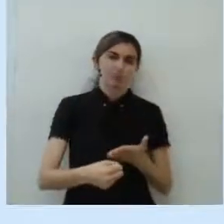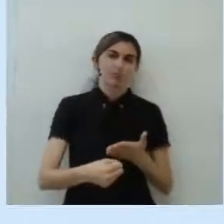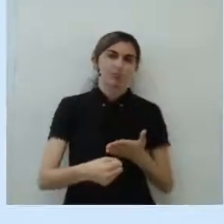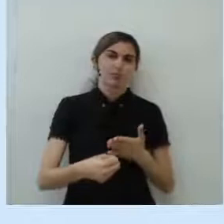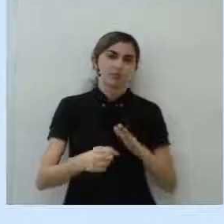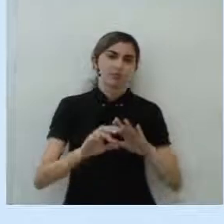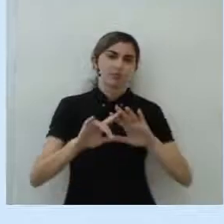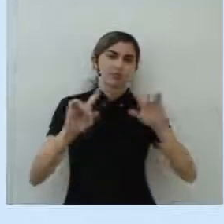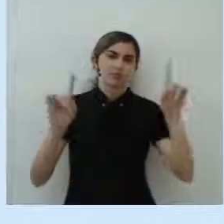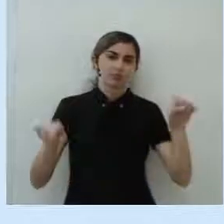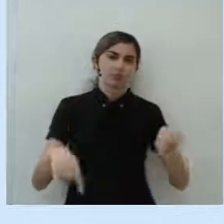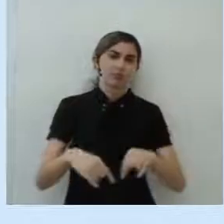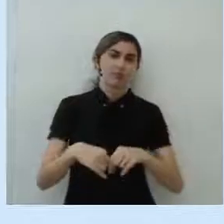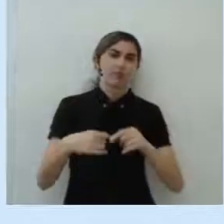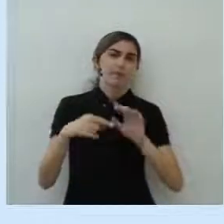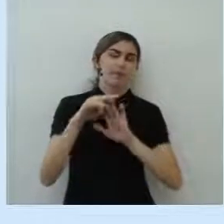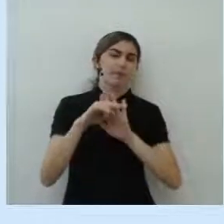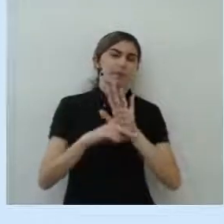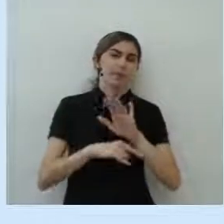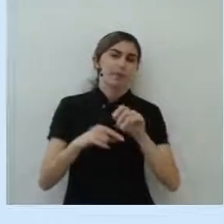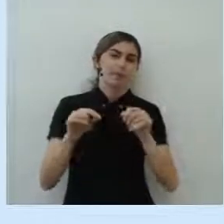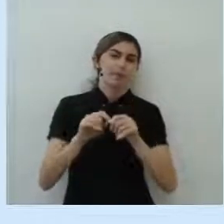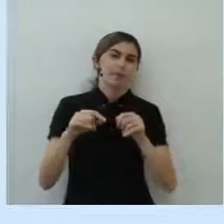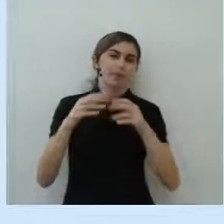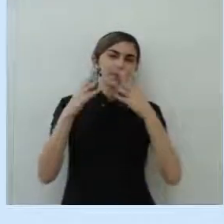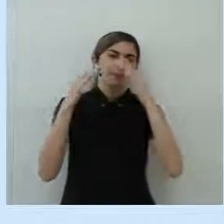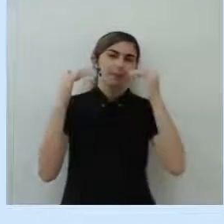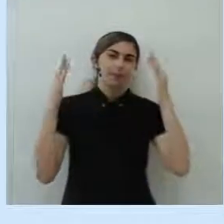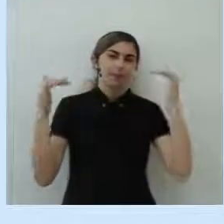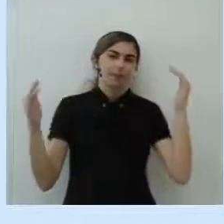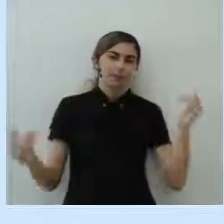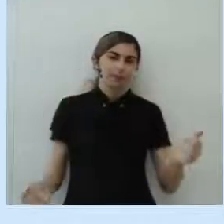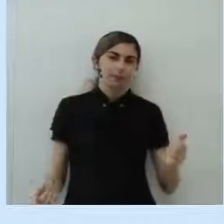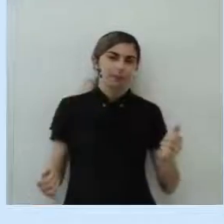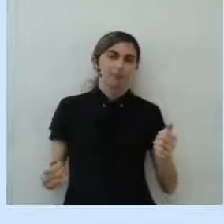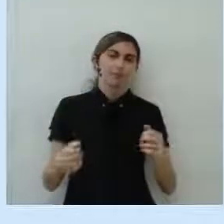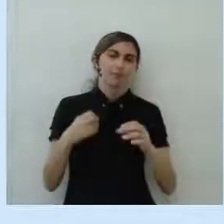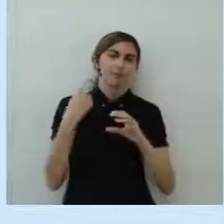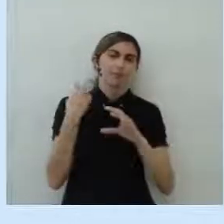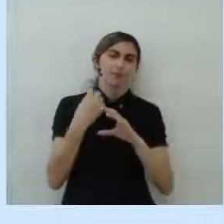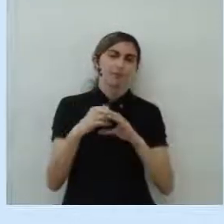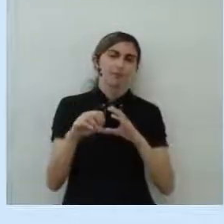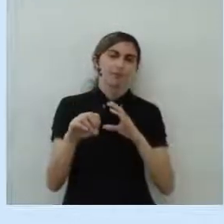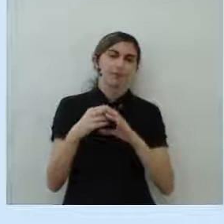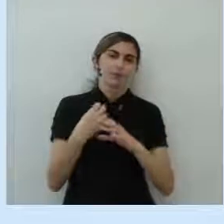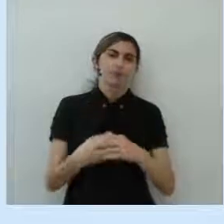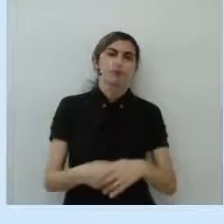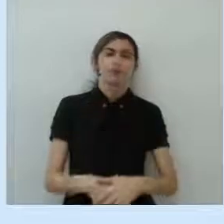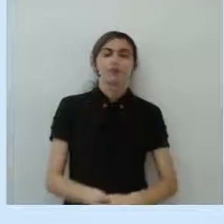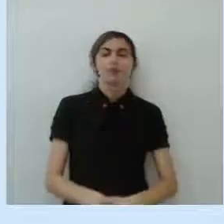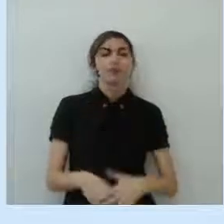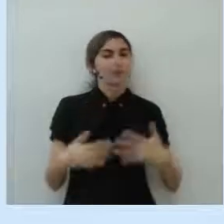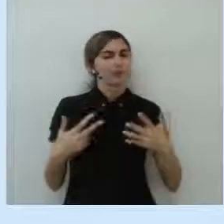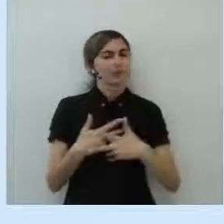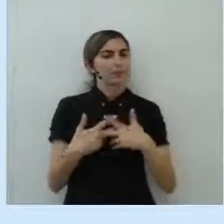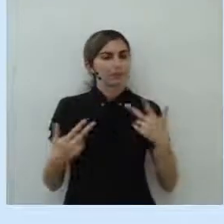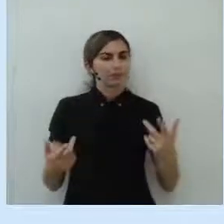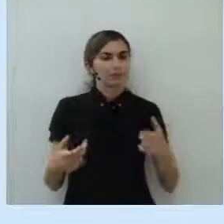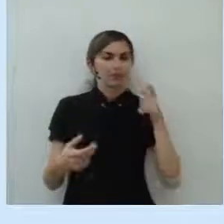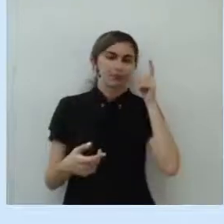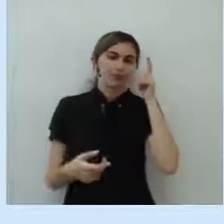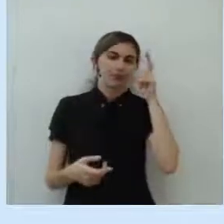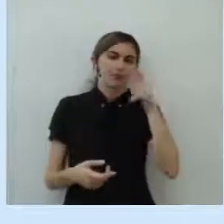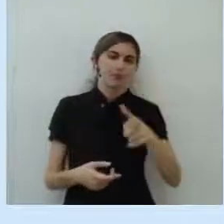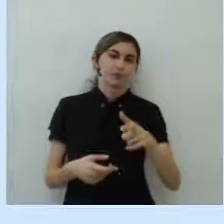seus quadros e ele faz bastante sucesso na Rede Globo de televisão. É uma coisa interessante mostrar todo